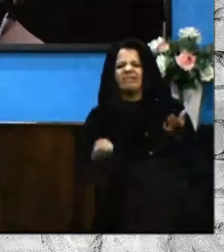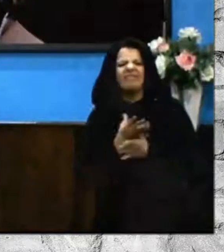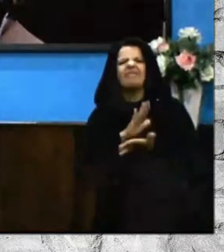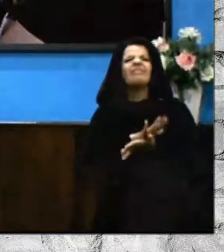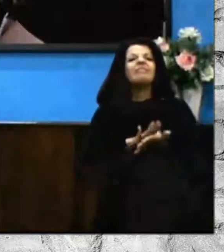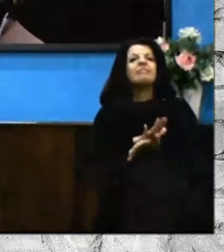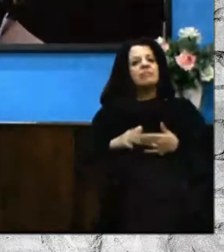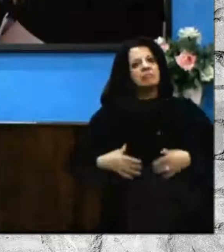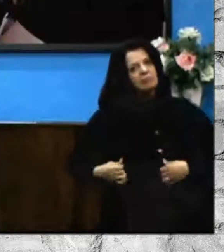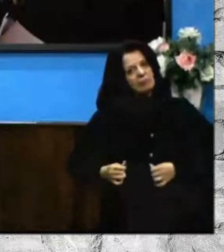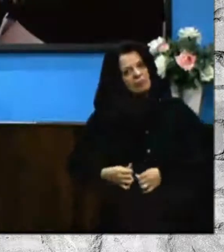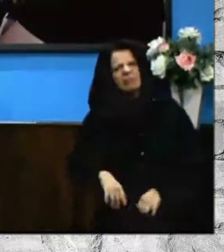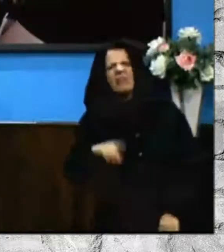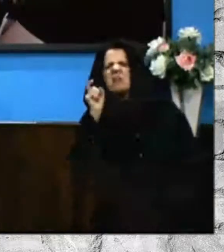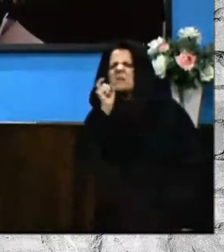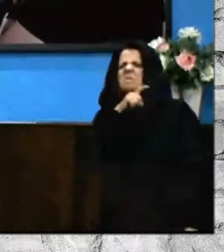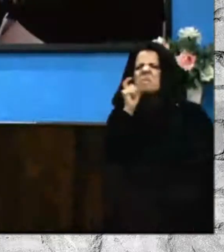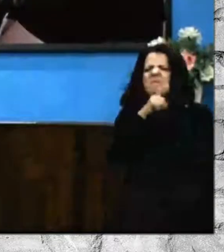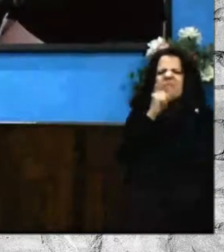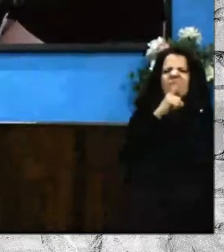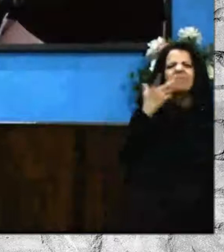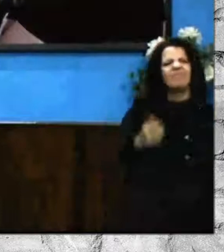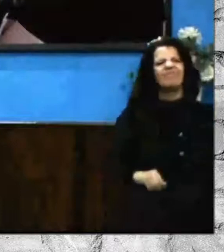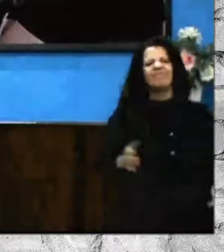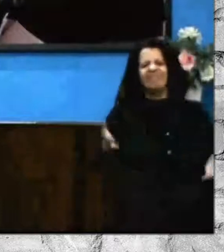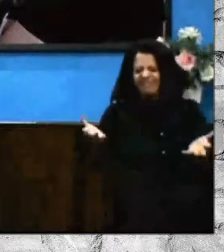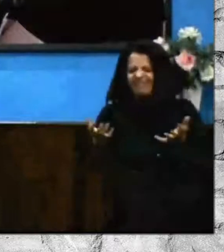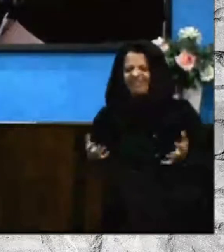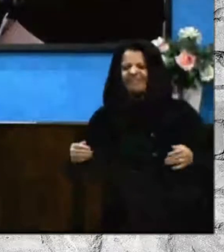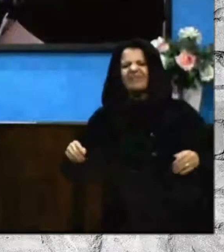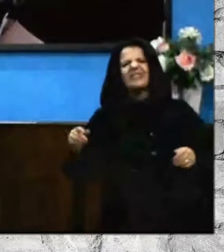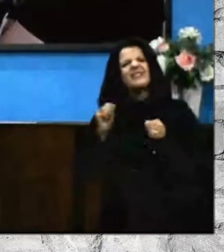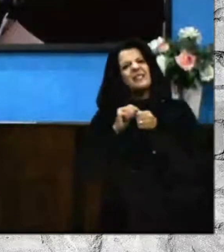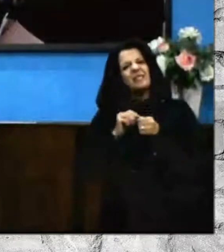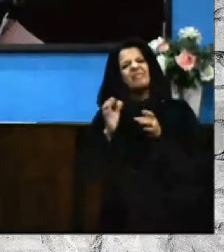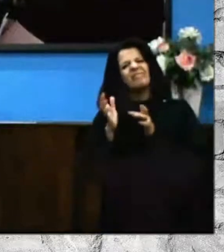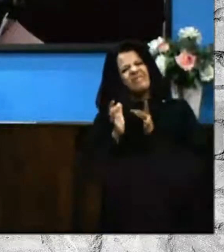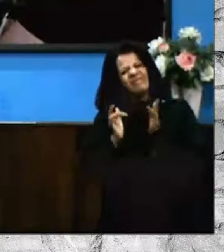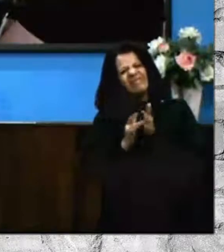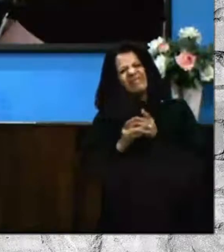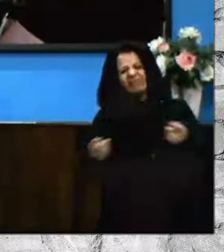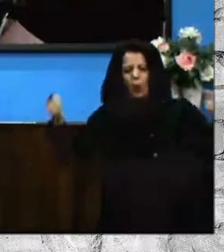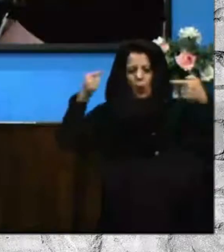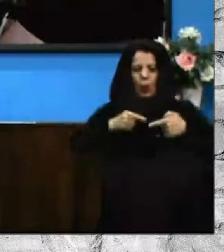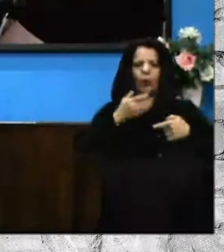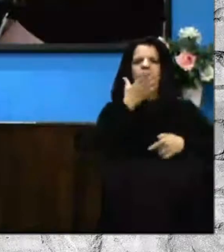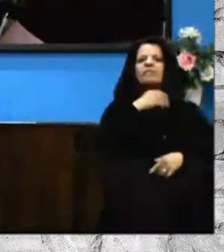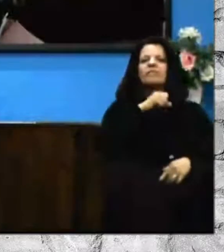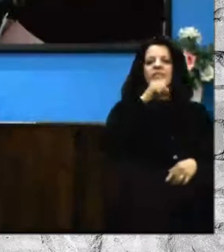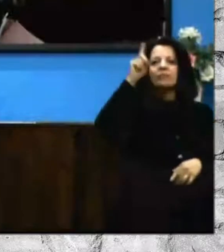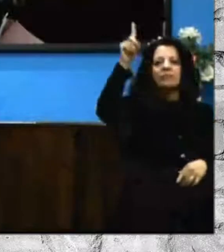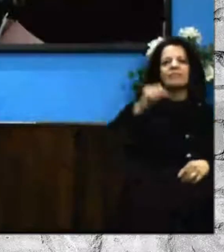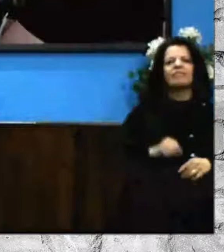Irmãos, ele é ousado. Ele quis jogar o filho contra o pai. E é muito provável que nos dias que